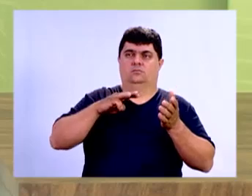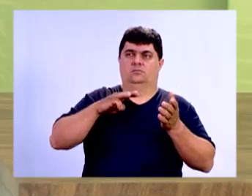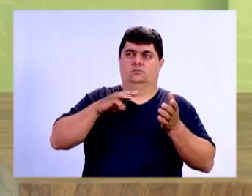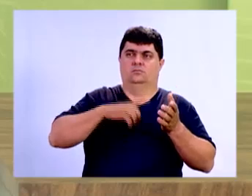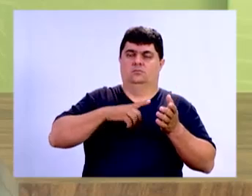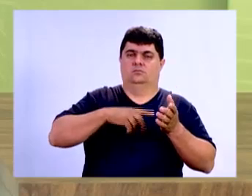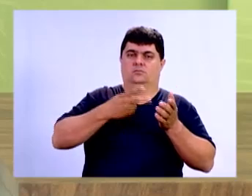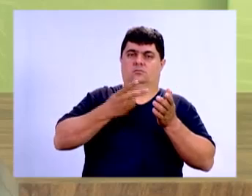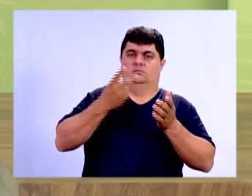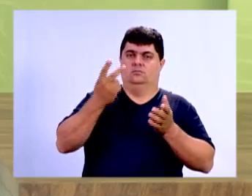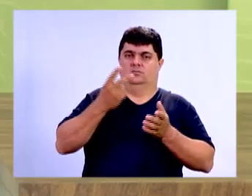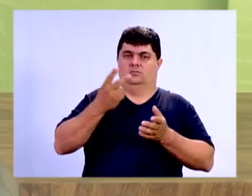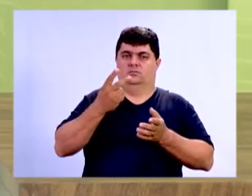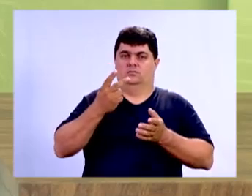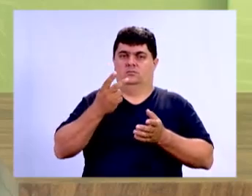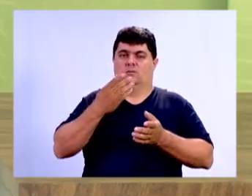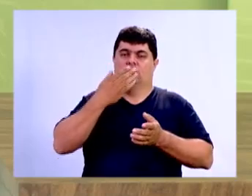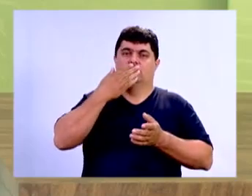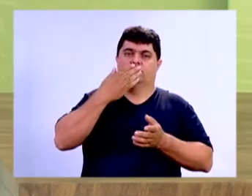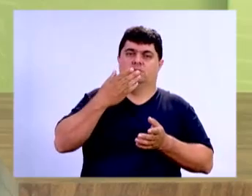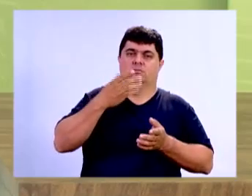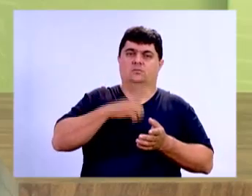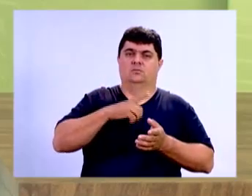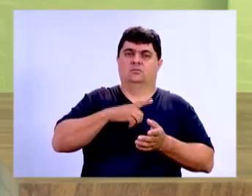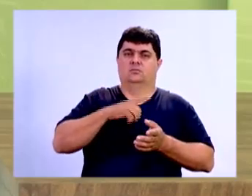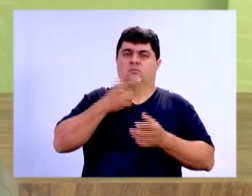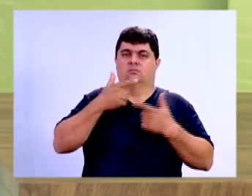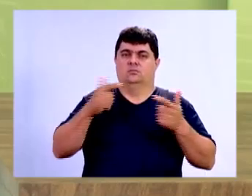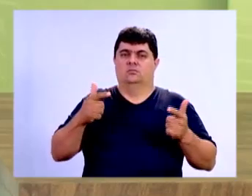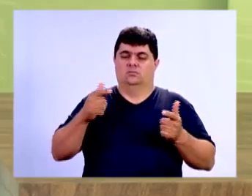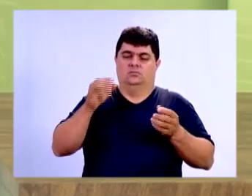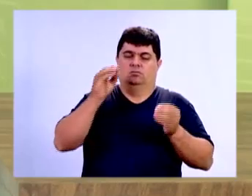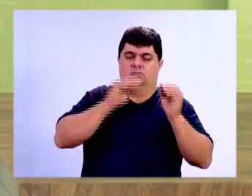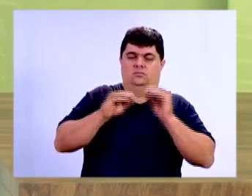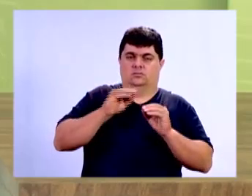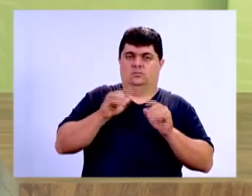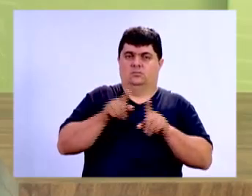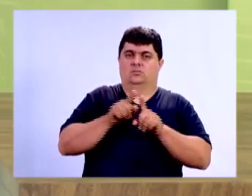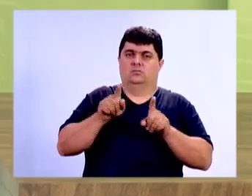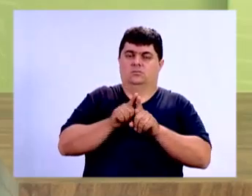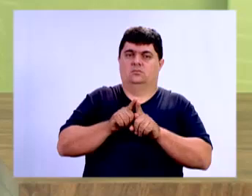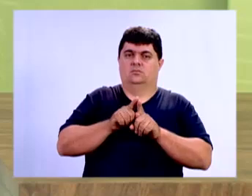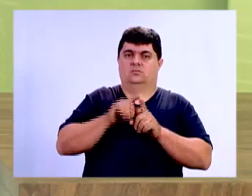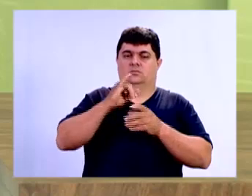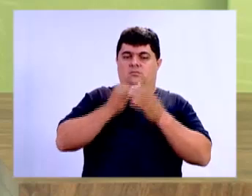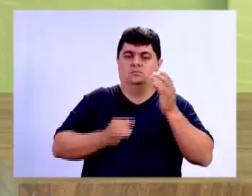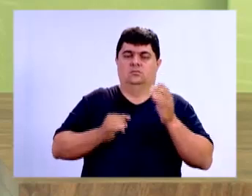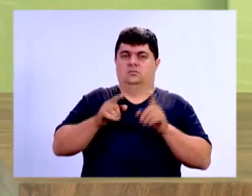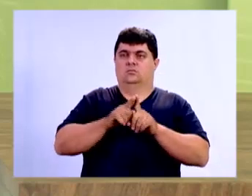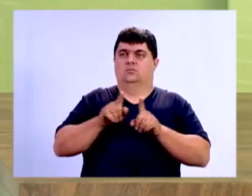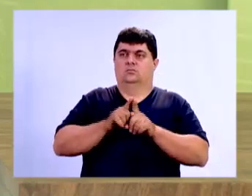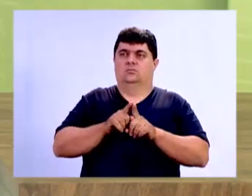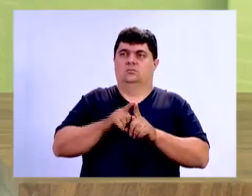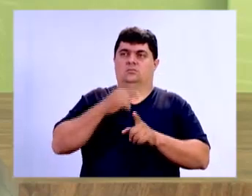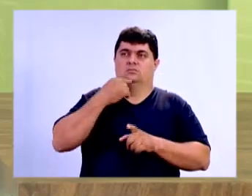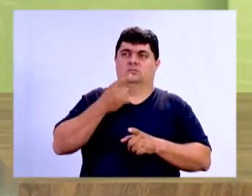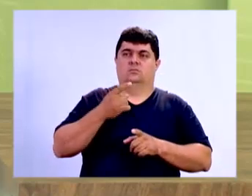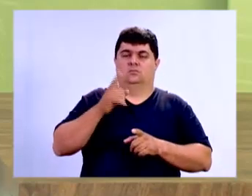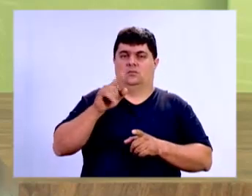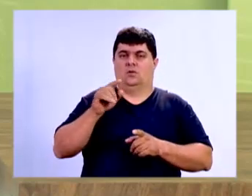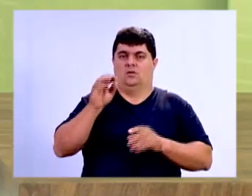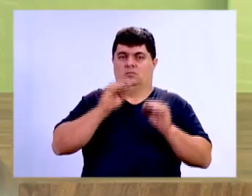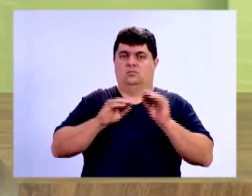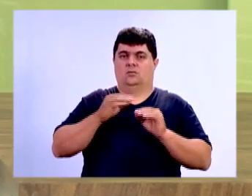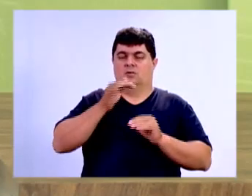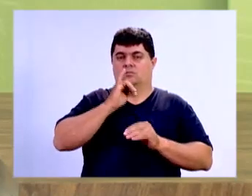tem duas formas de trabalhar com ele, sem parâmetros e um com parâmetro onde você coloca o índice e o que você quer acrescentar. Já é